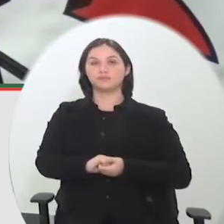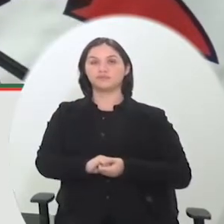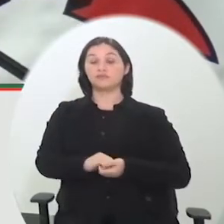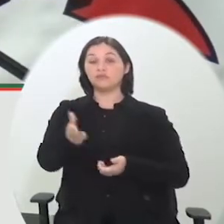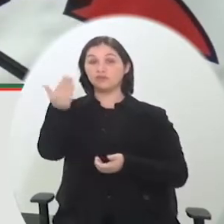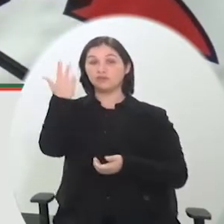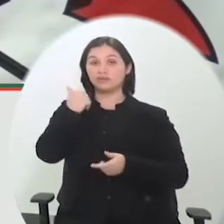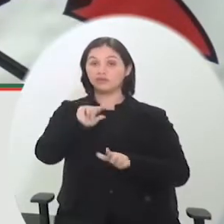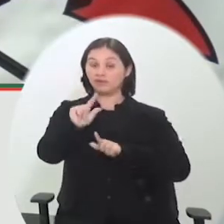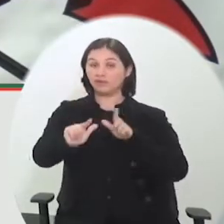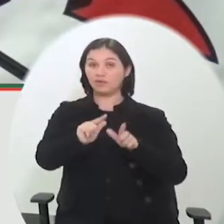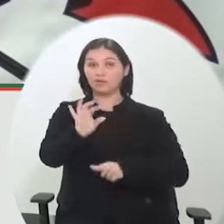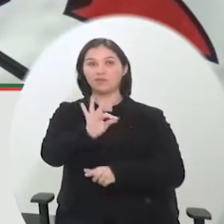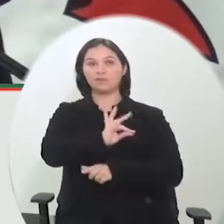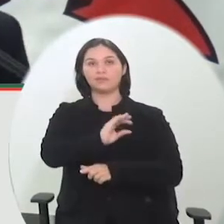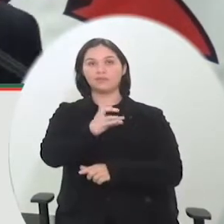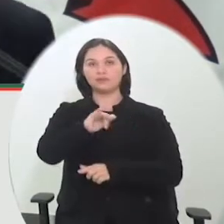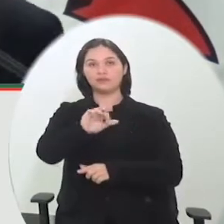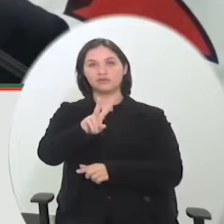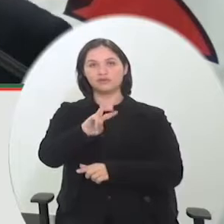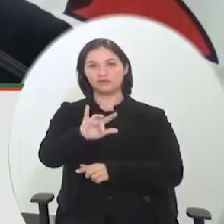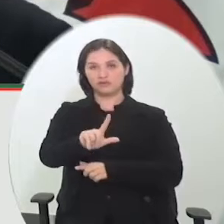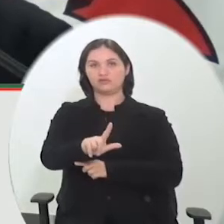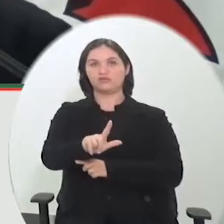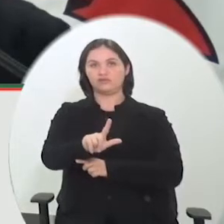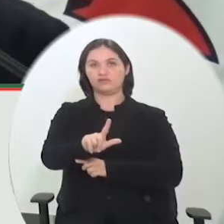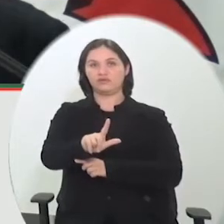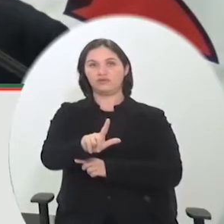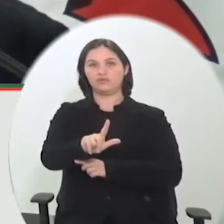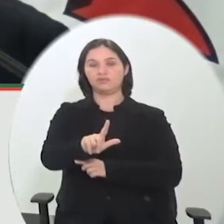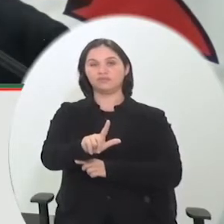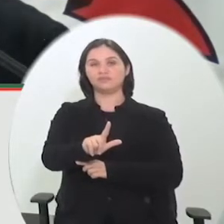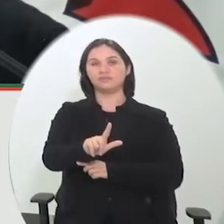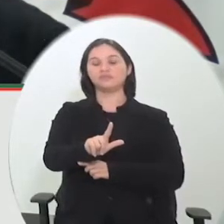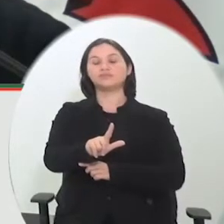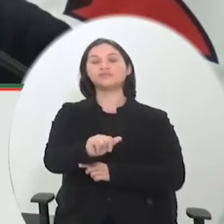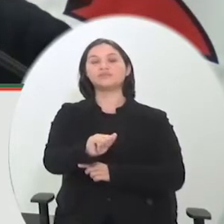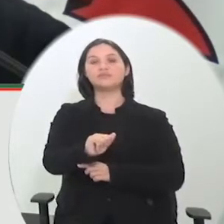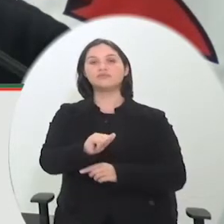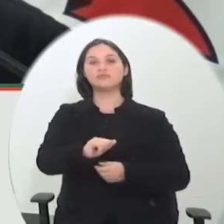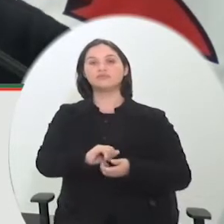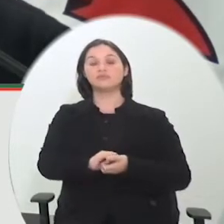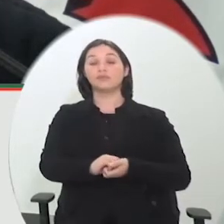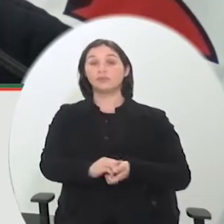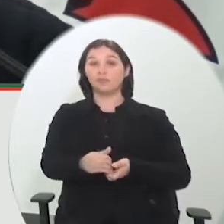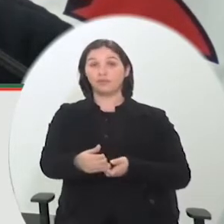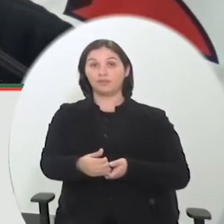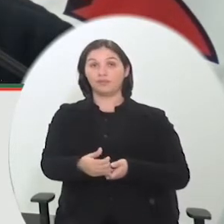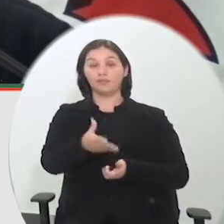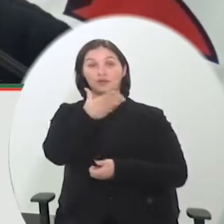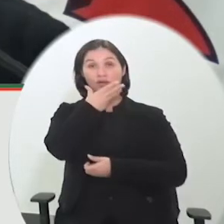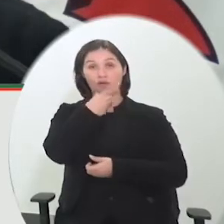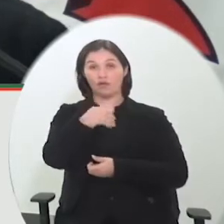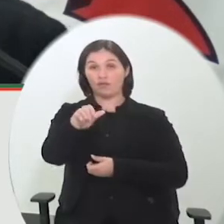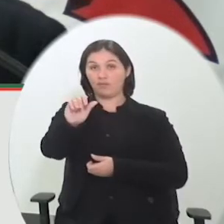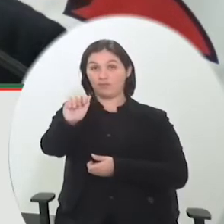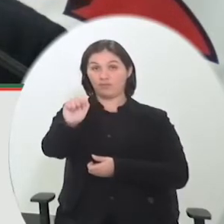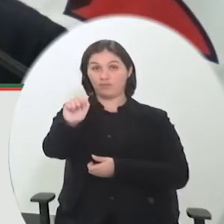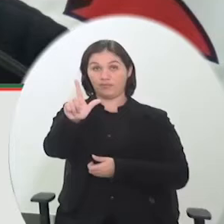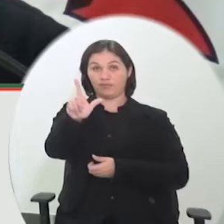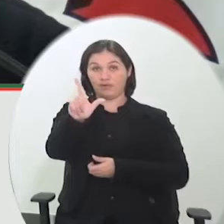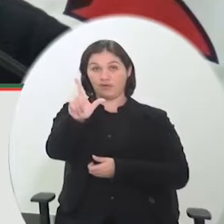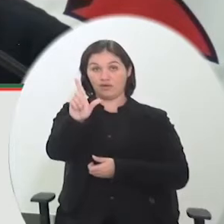de Santa Catarina, nos assessorando na Delegacia Geral. excelentíssimo senhor Almir